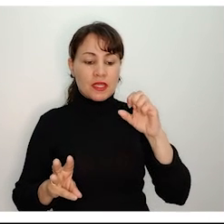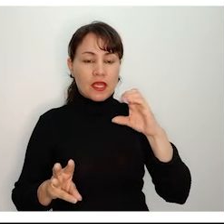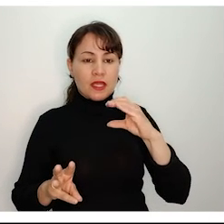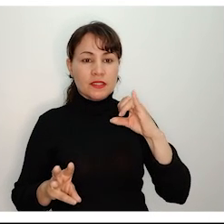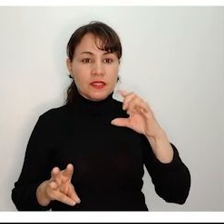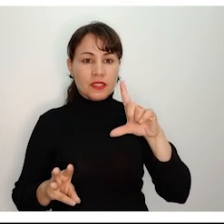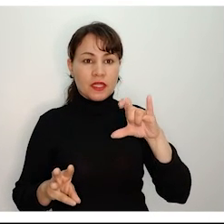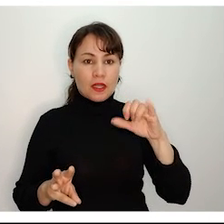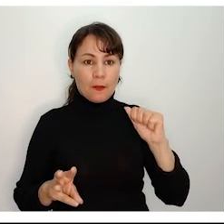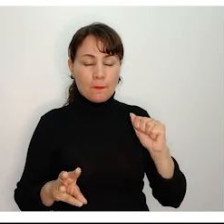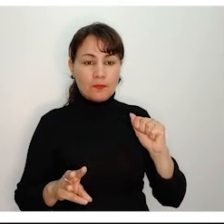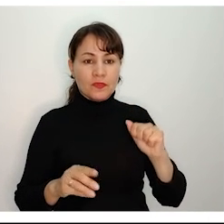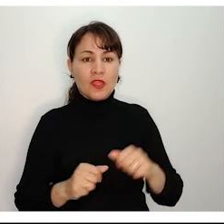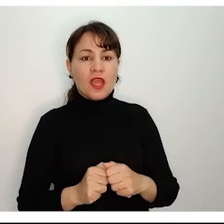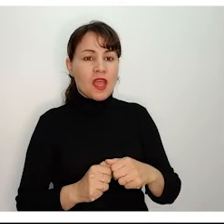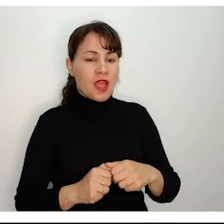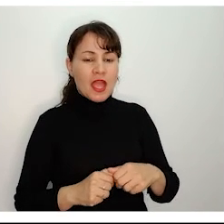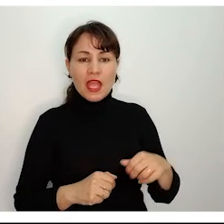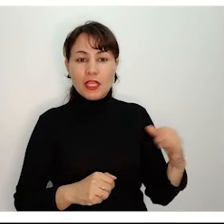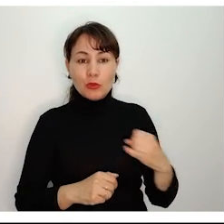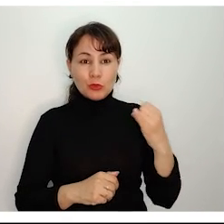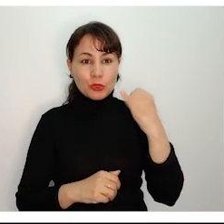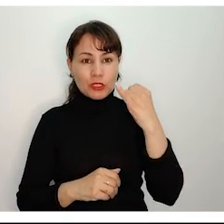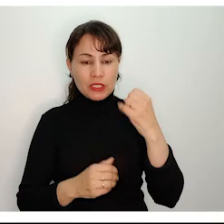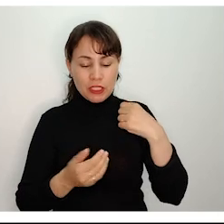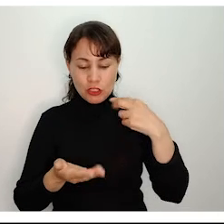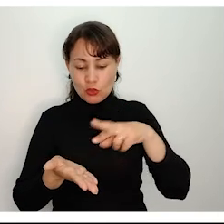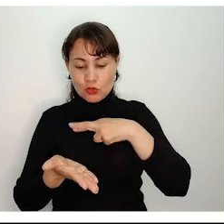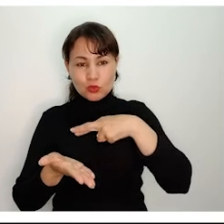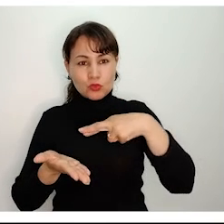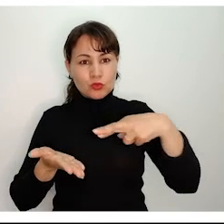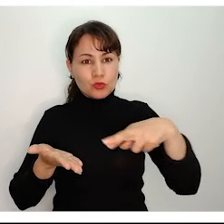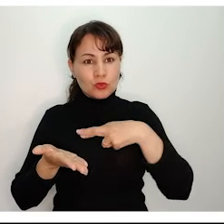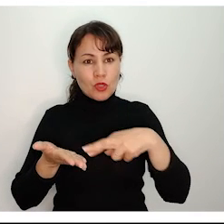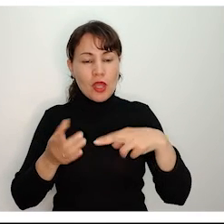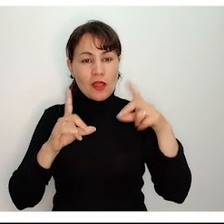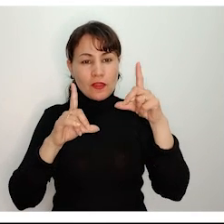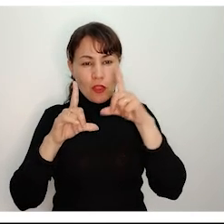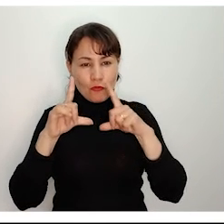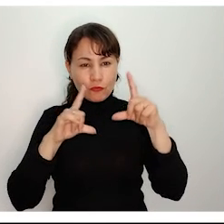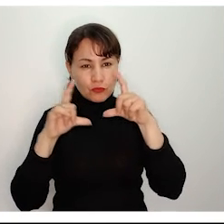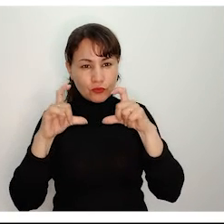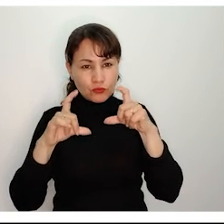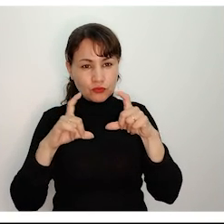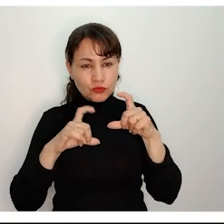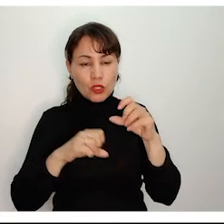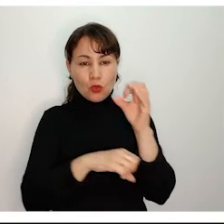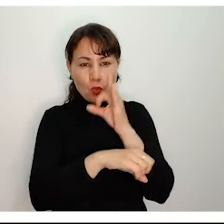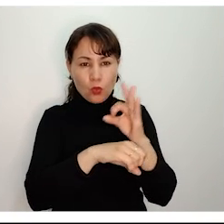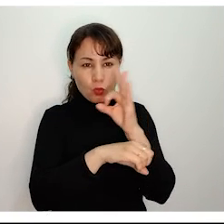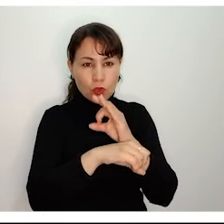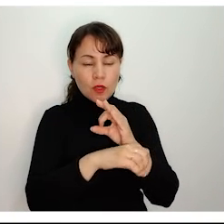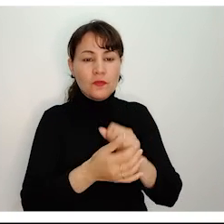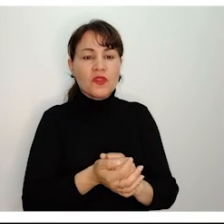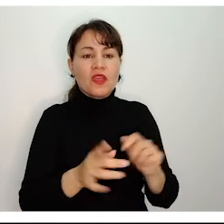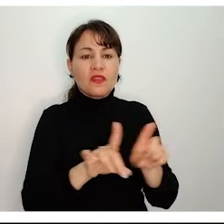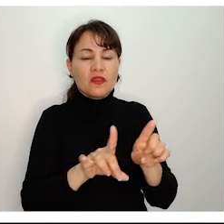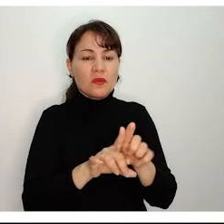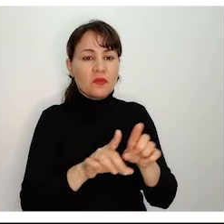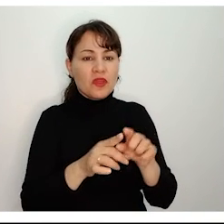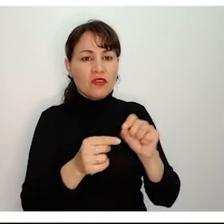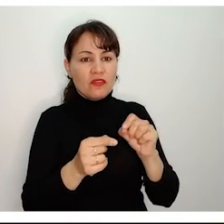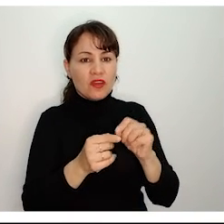Souto Vidigal. Esse site é riquíssimo em materiais, tanto escritos quanto vídeos. Eles trazem materiais